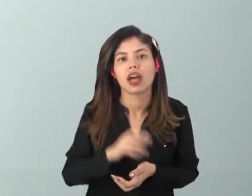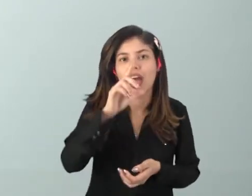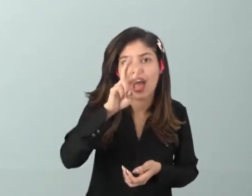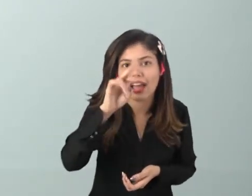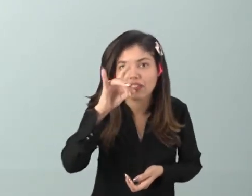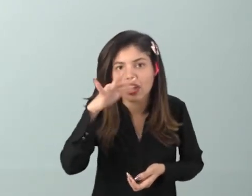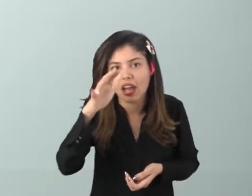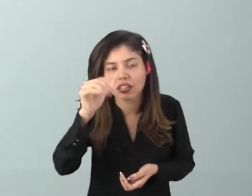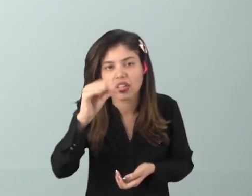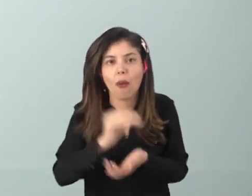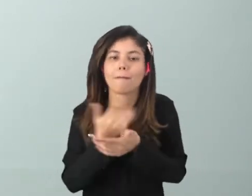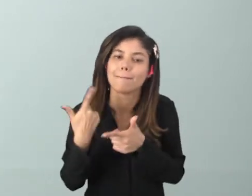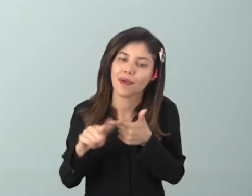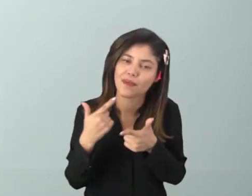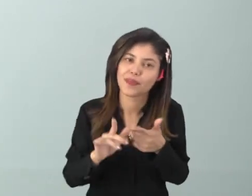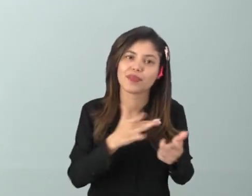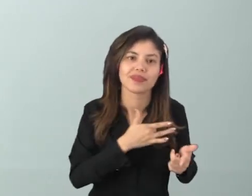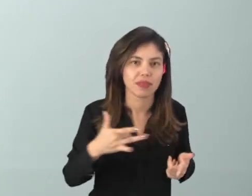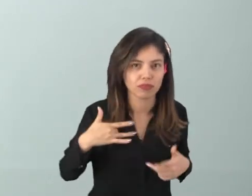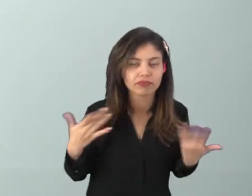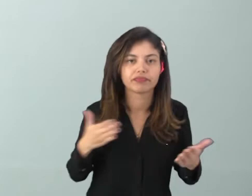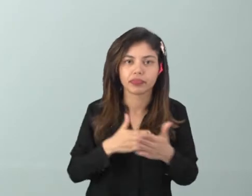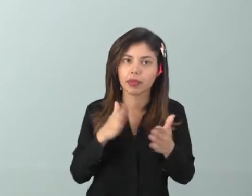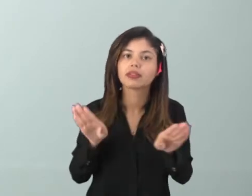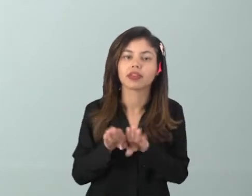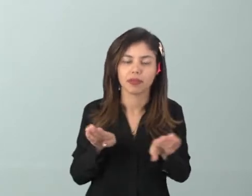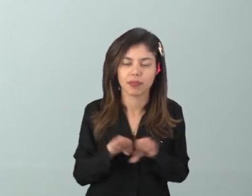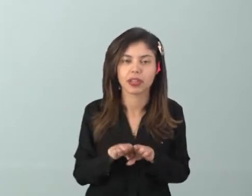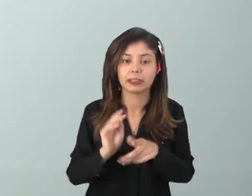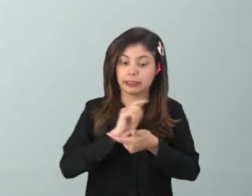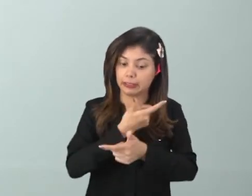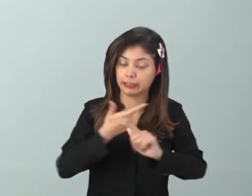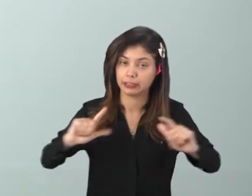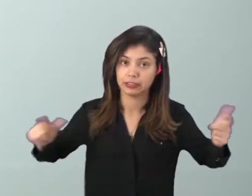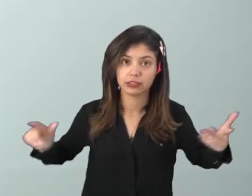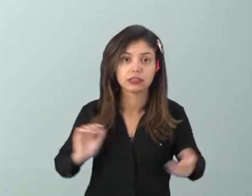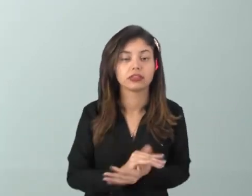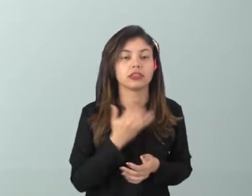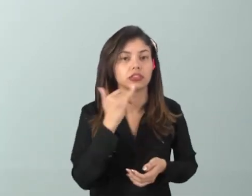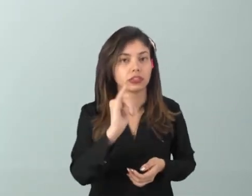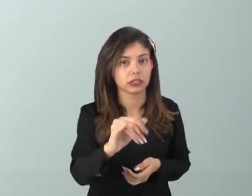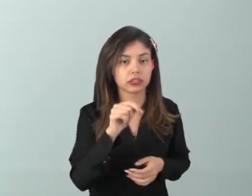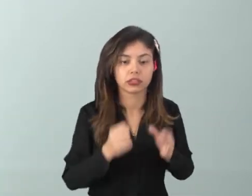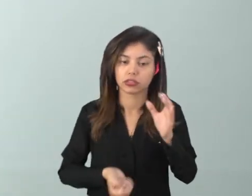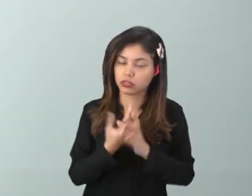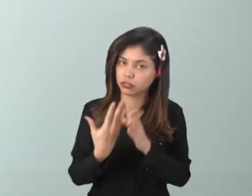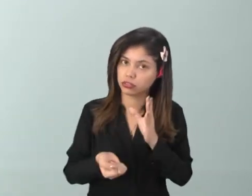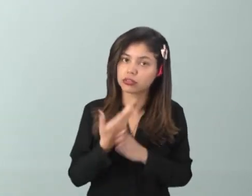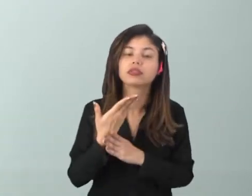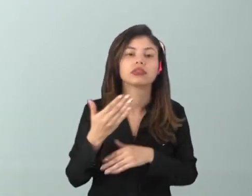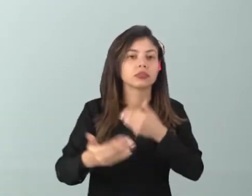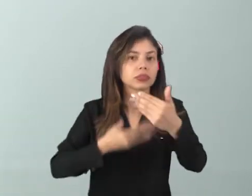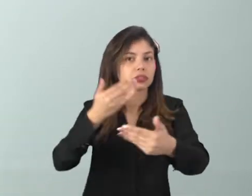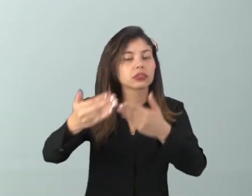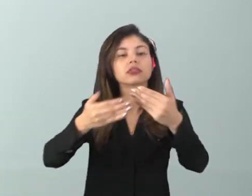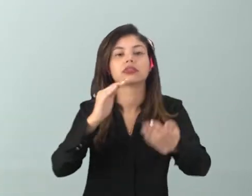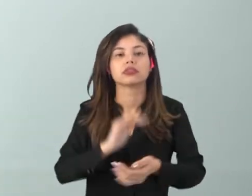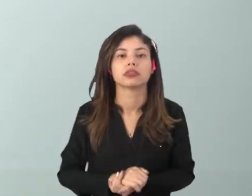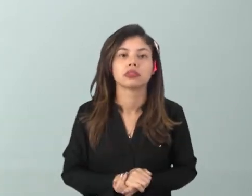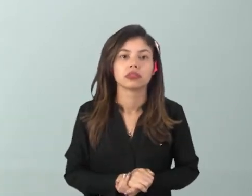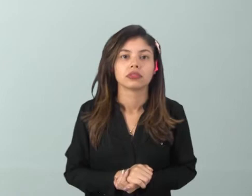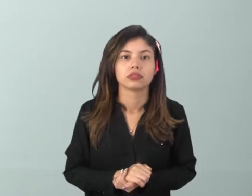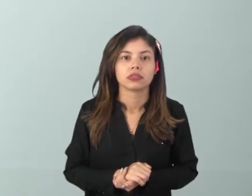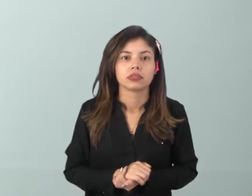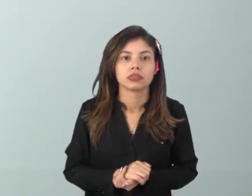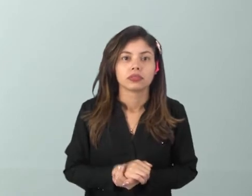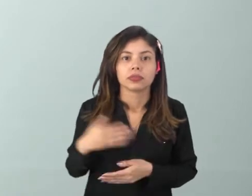radiação é muito prejudicial, como também os impactos ambientais podem ser grandes. Então, esse tipo de produção, né, de processo de produção de